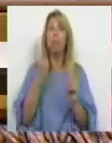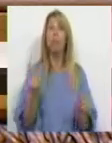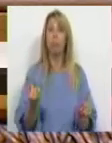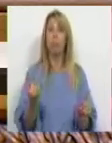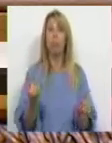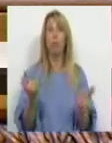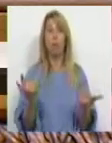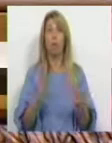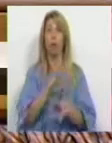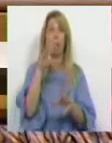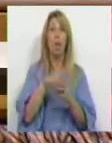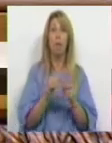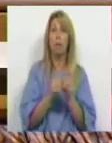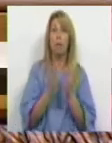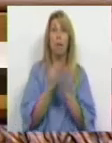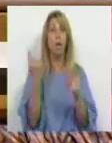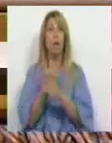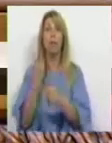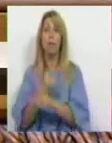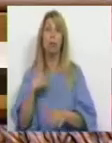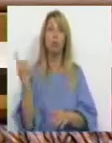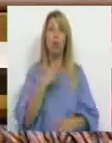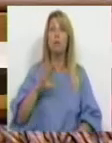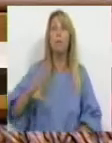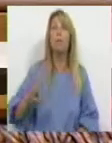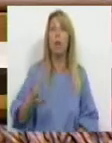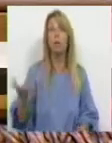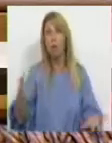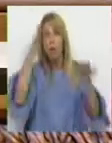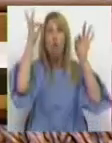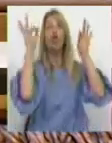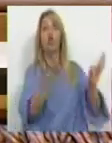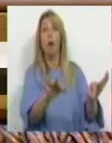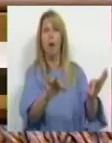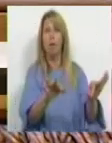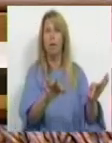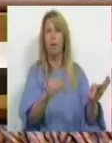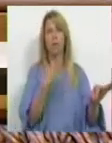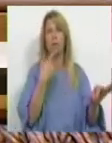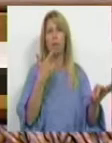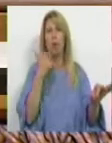as atividades do nosso país e ao qual a tourada não se pode eximir.